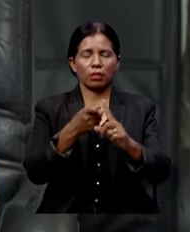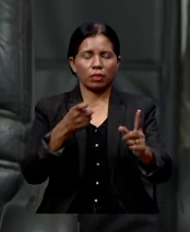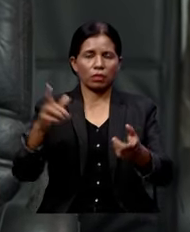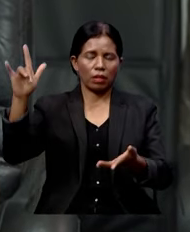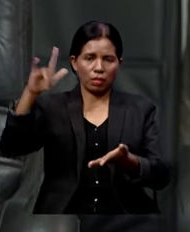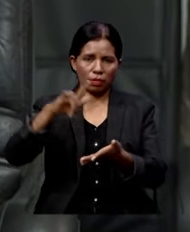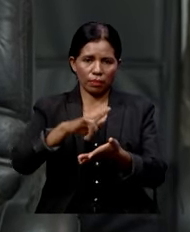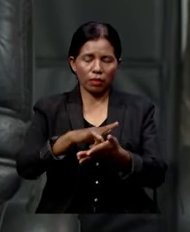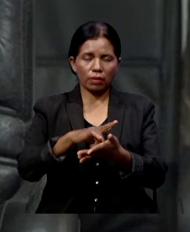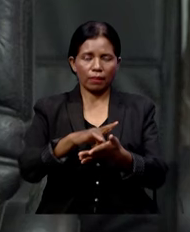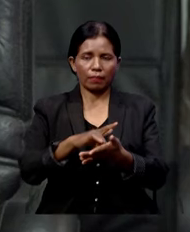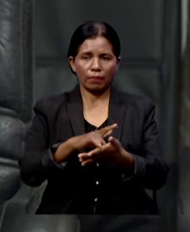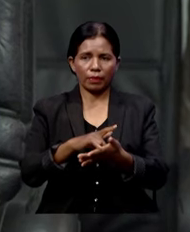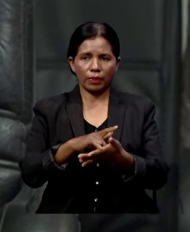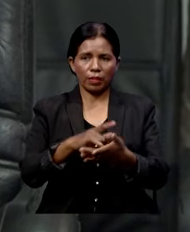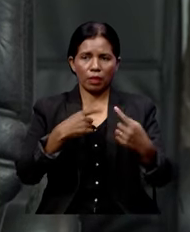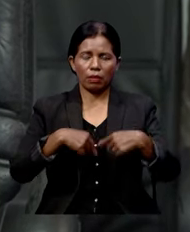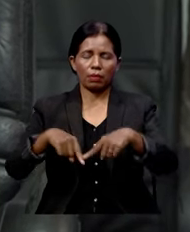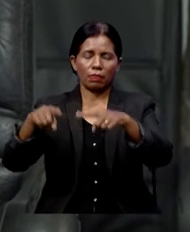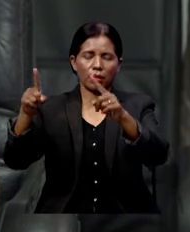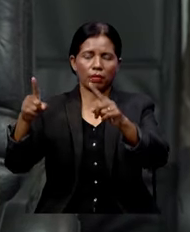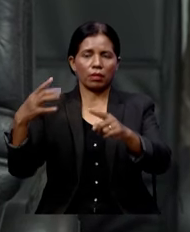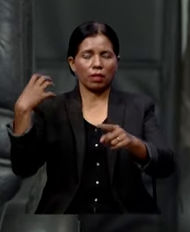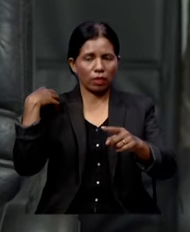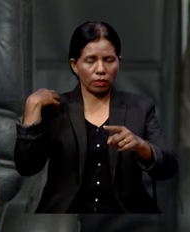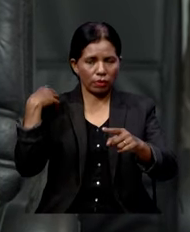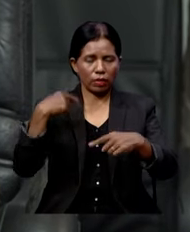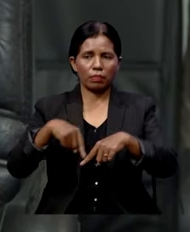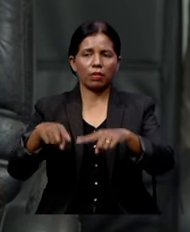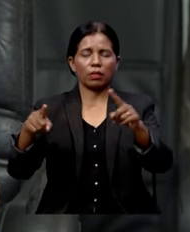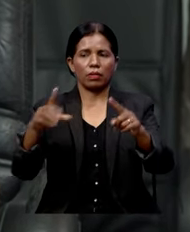aeroporto para a residência e para